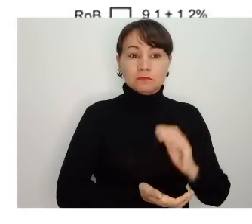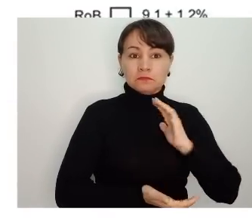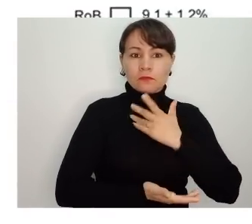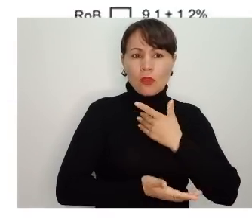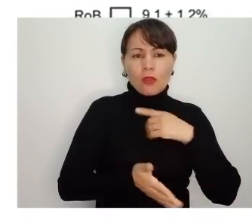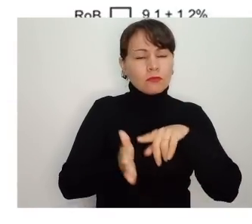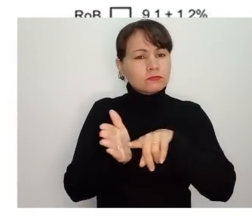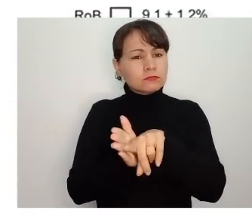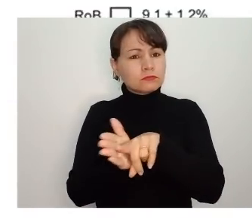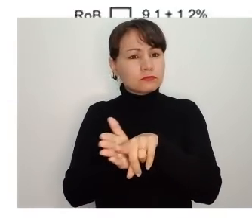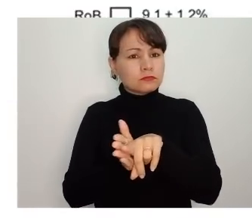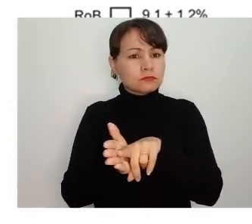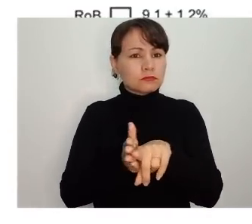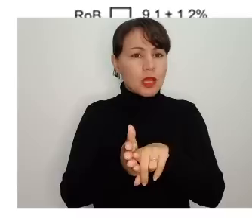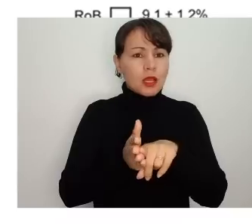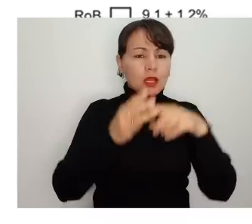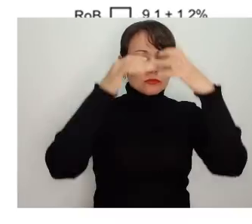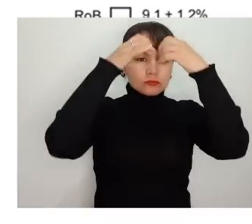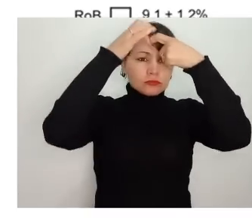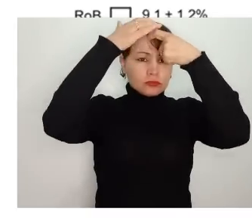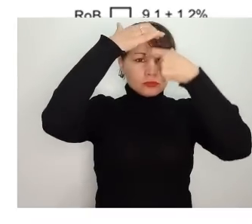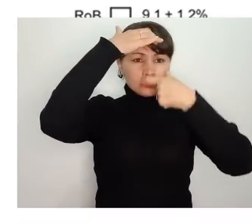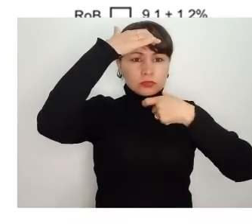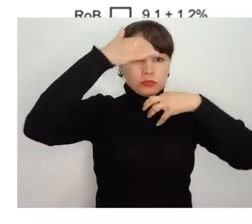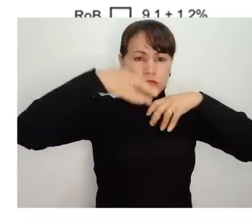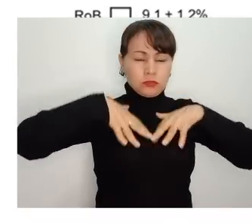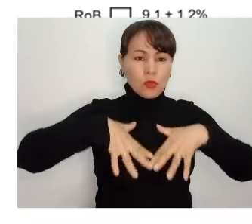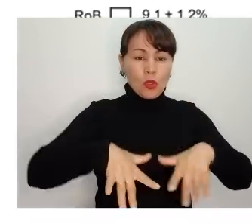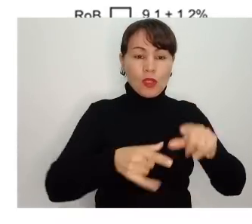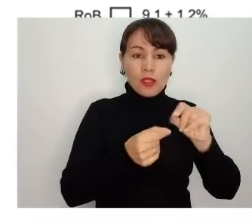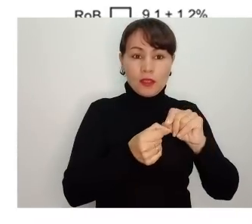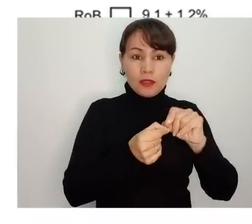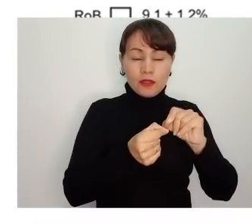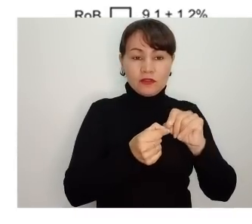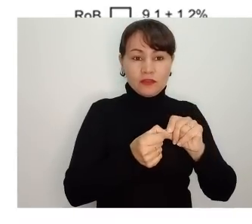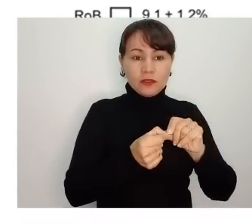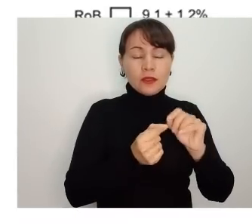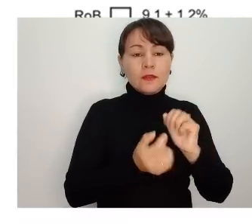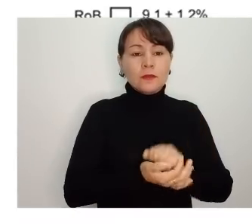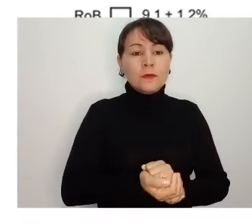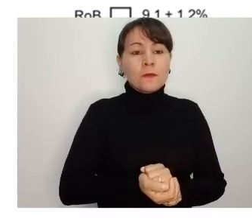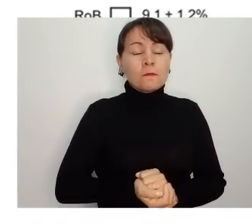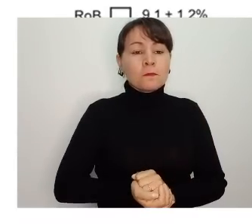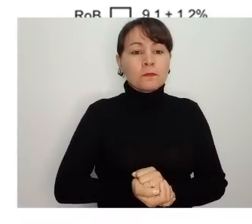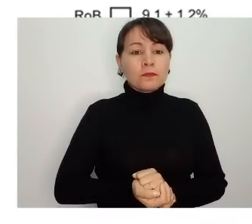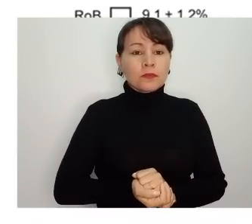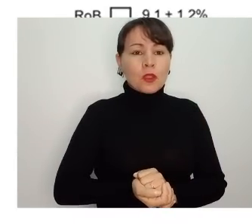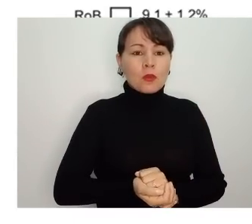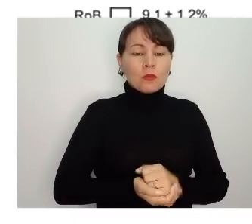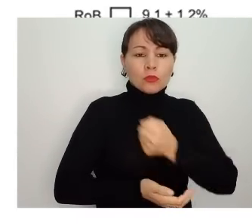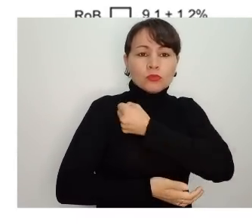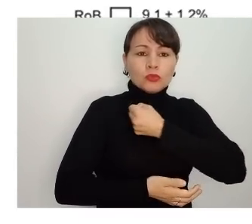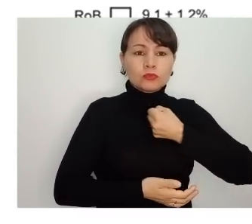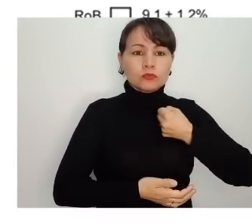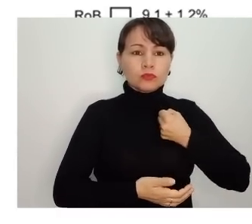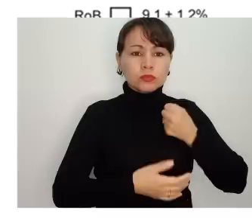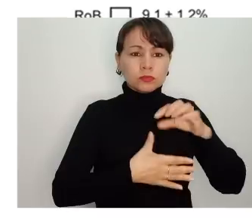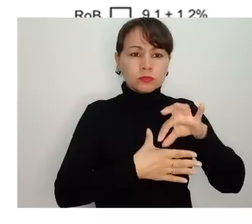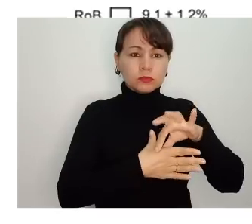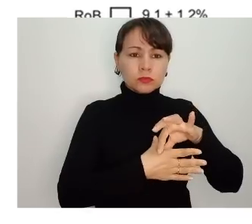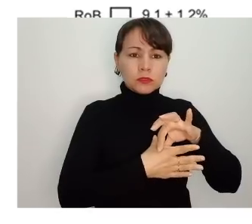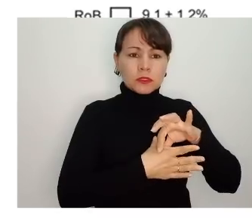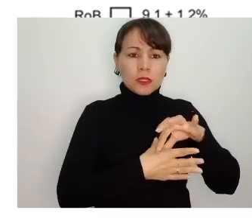Se nós analisarmos o nosso sistema nervoso central, ele é formado, então, por um número